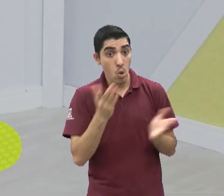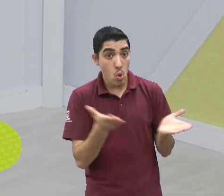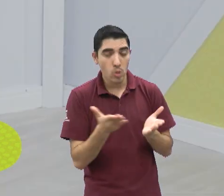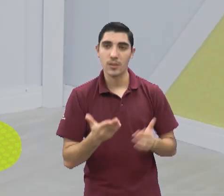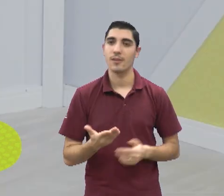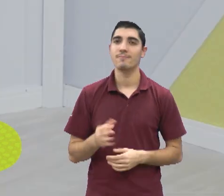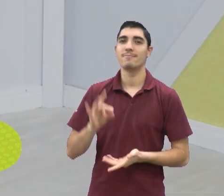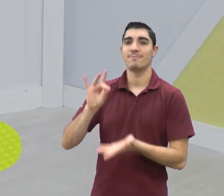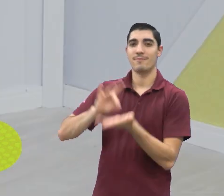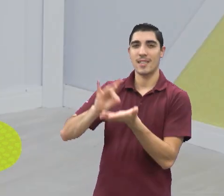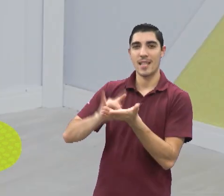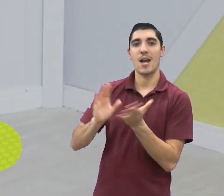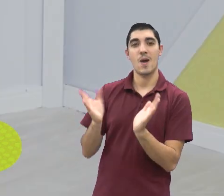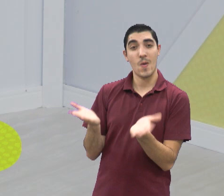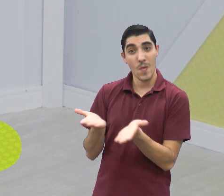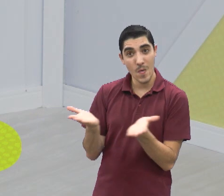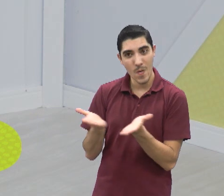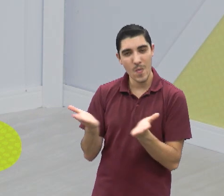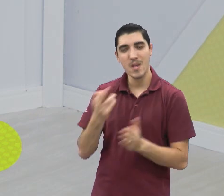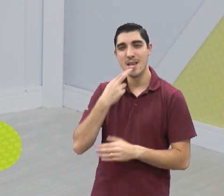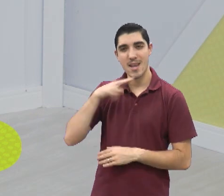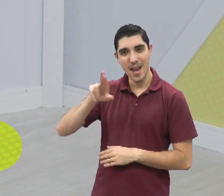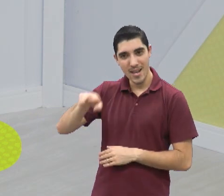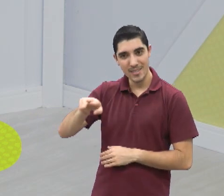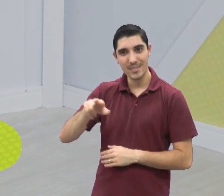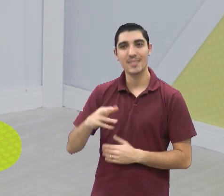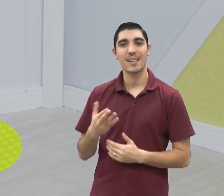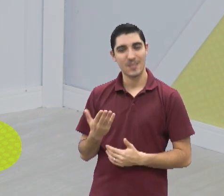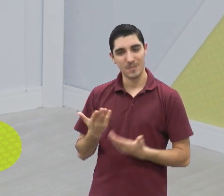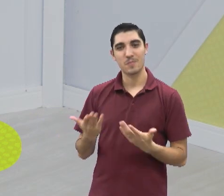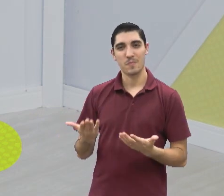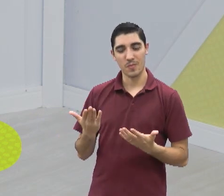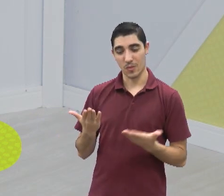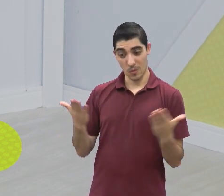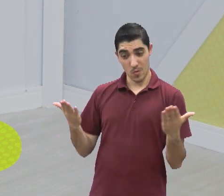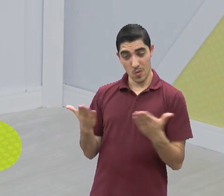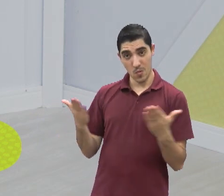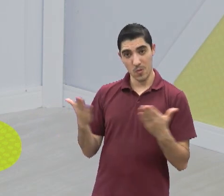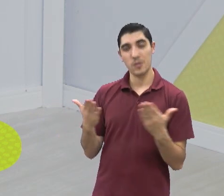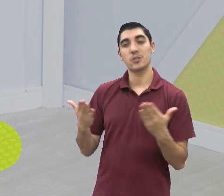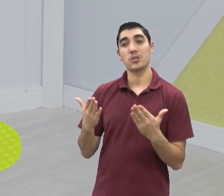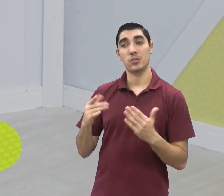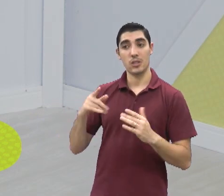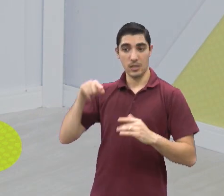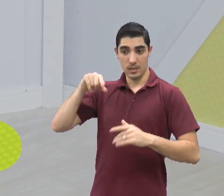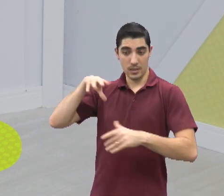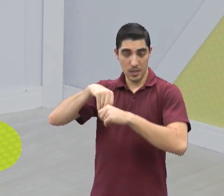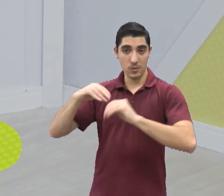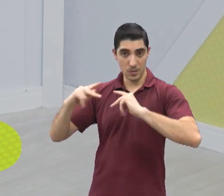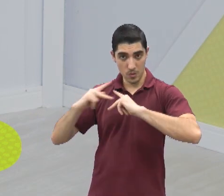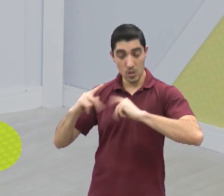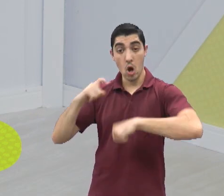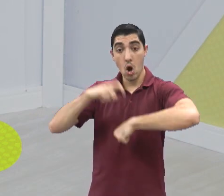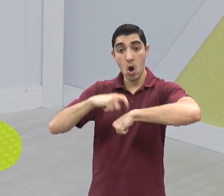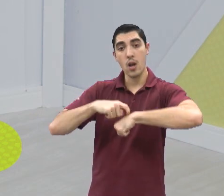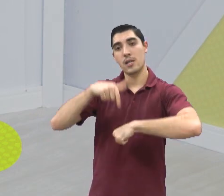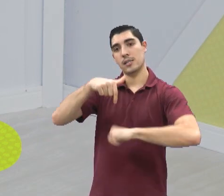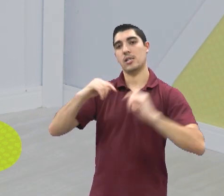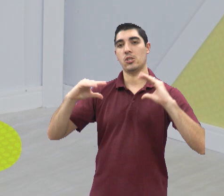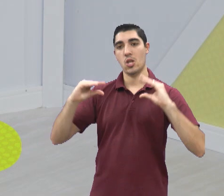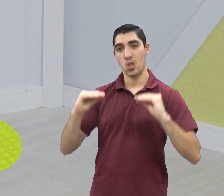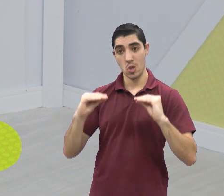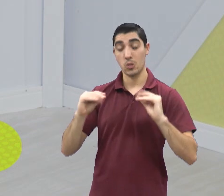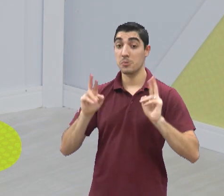verdade, perdão, é hoje, tem razão. O jogo é hoje lá no ginásio Tênis Clube, marcado para as 19 horas, que façam uma